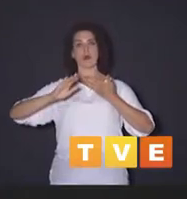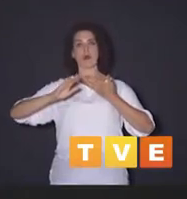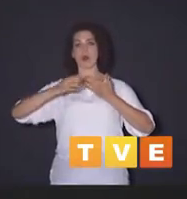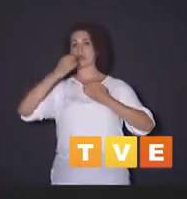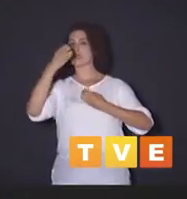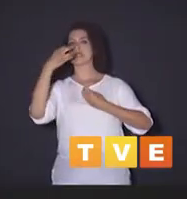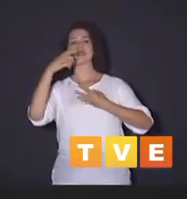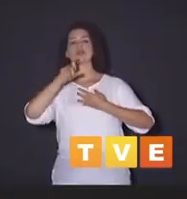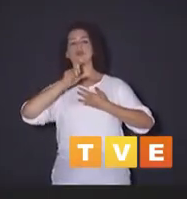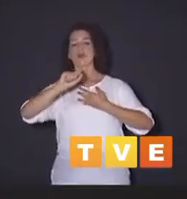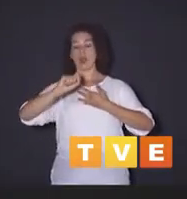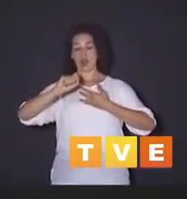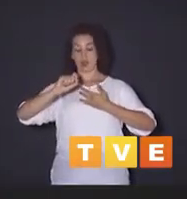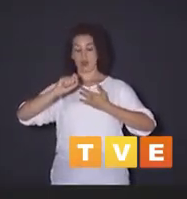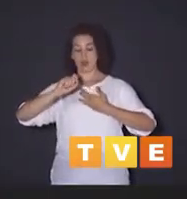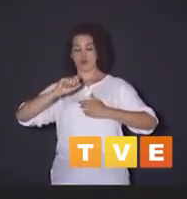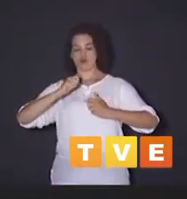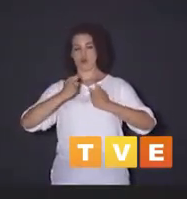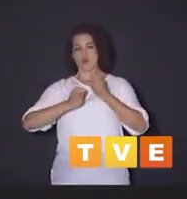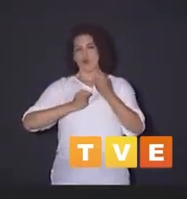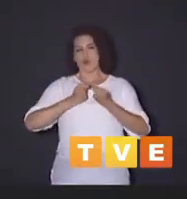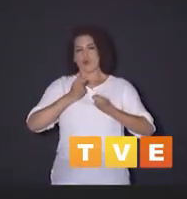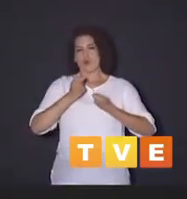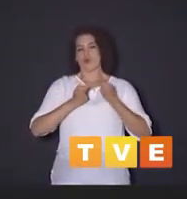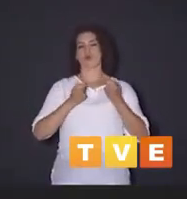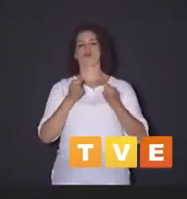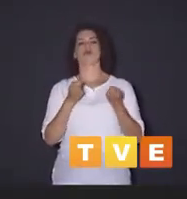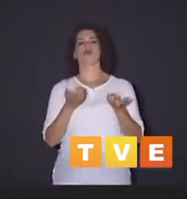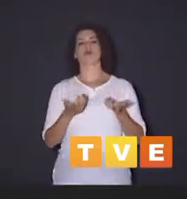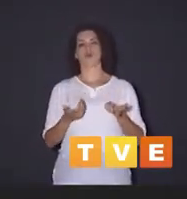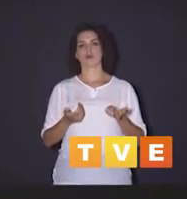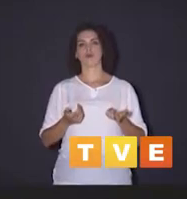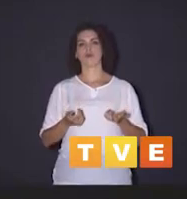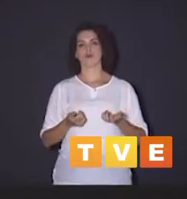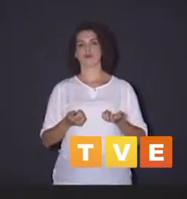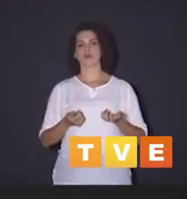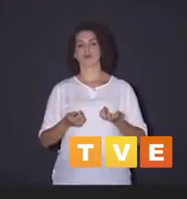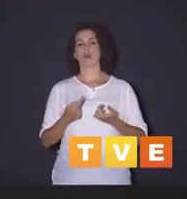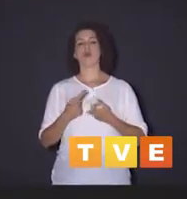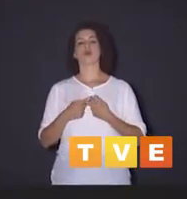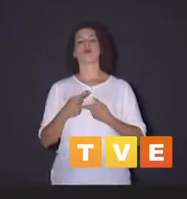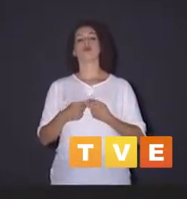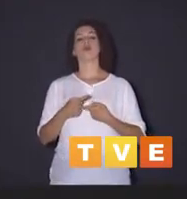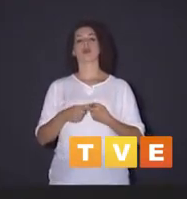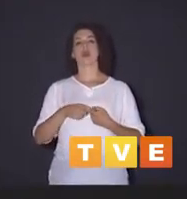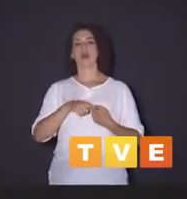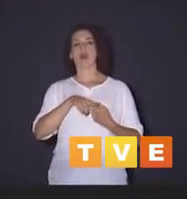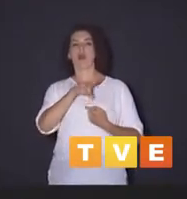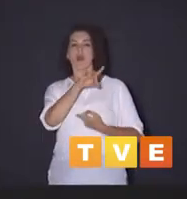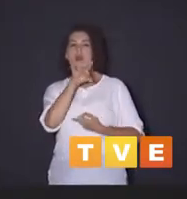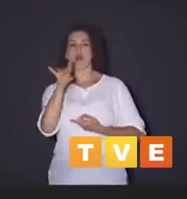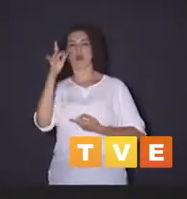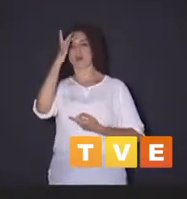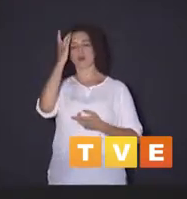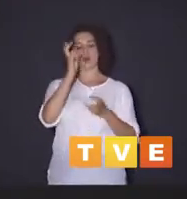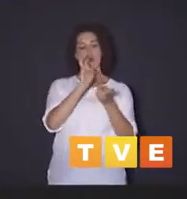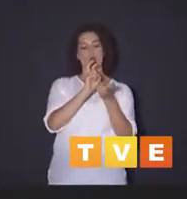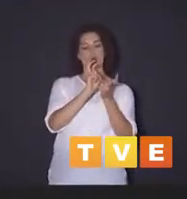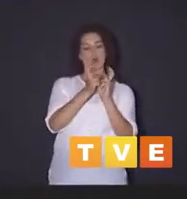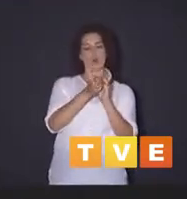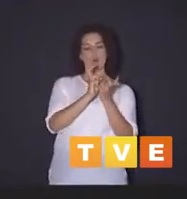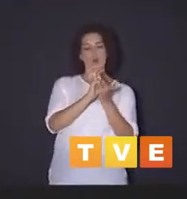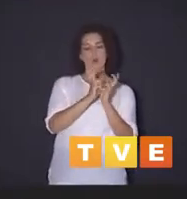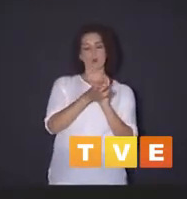corpo o que facilita você está num bo porque você tem capoeira que é bom não